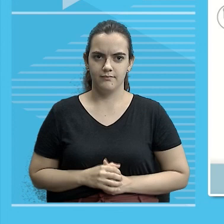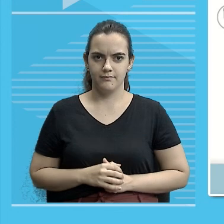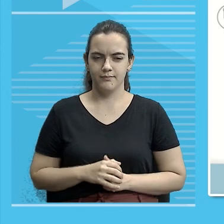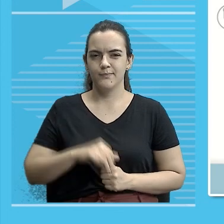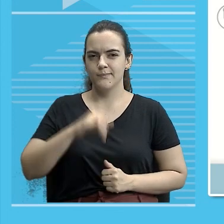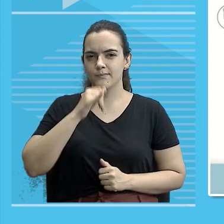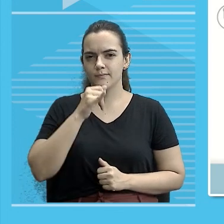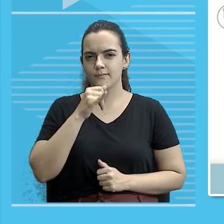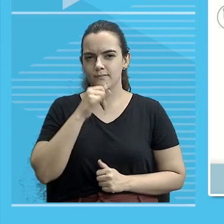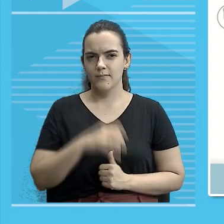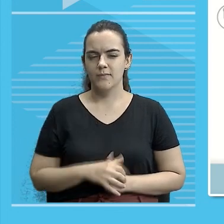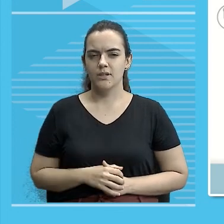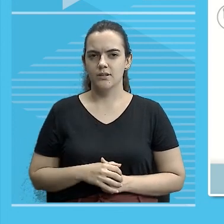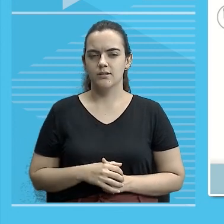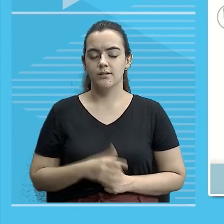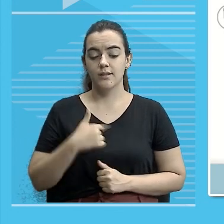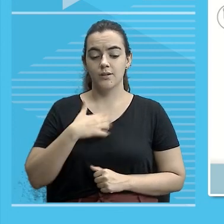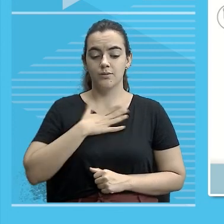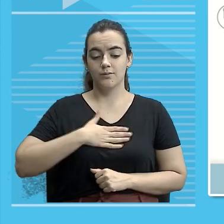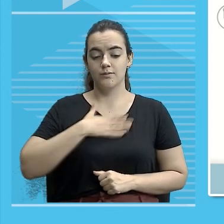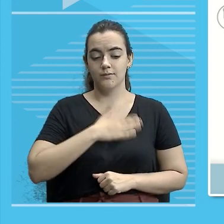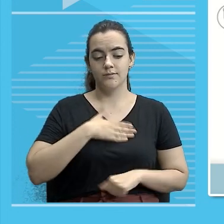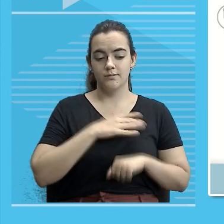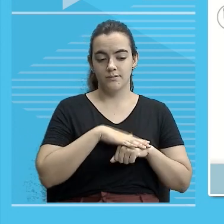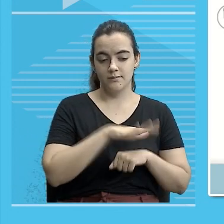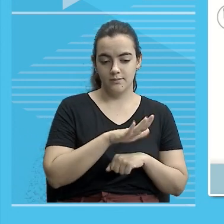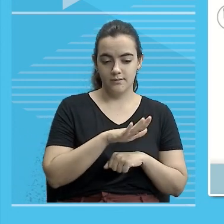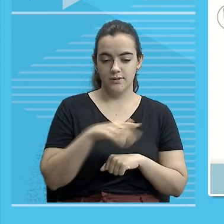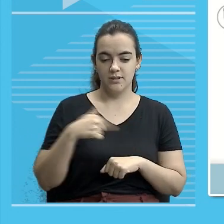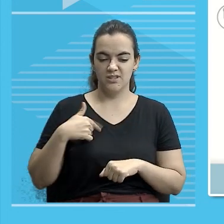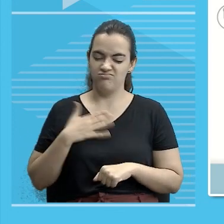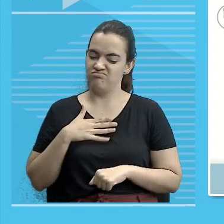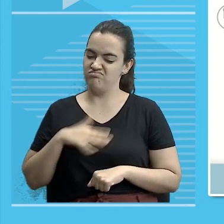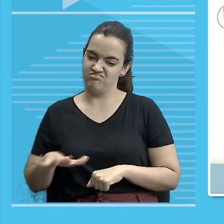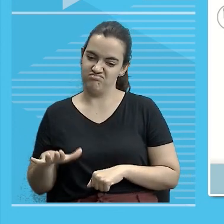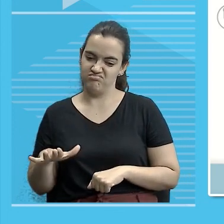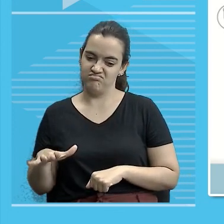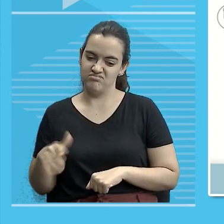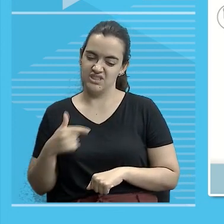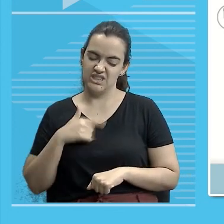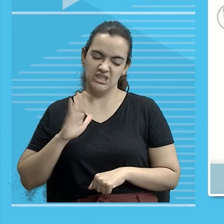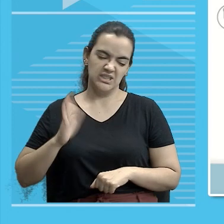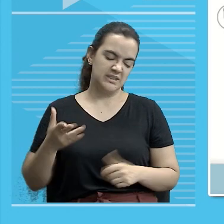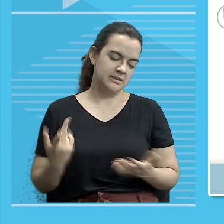que parte das preferências e das experiências pessoais